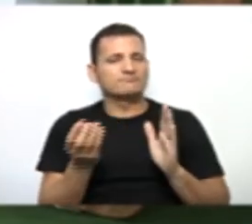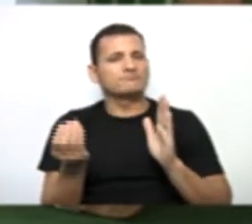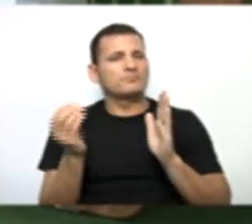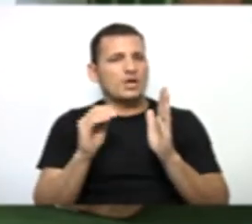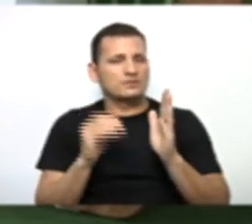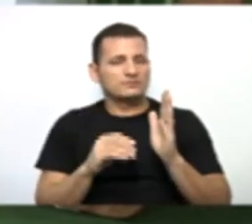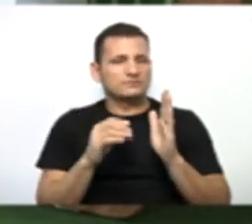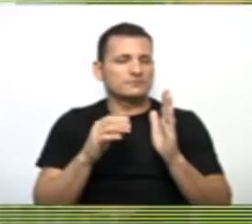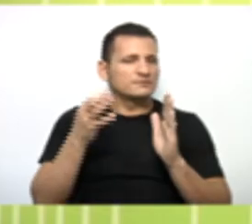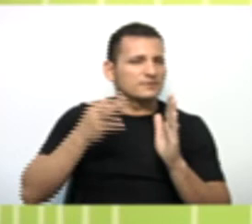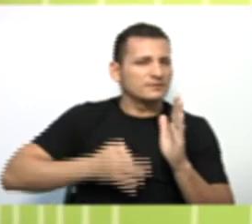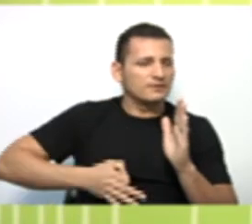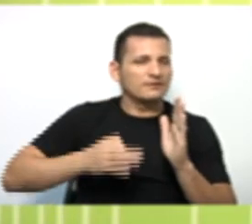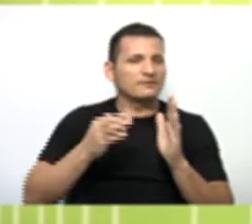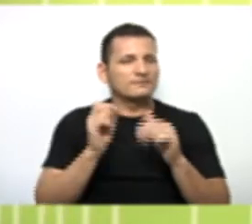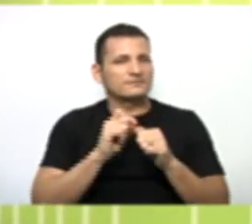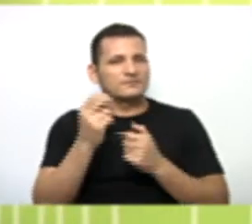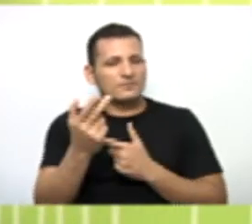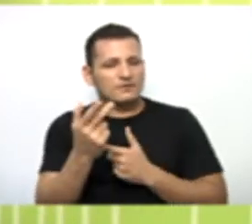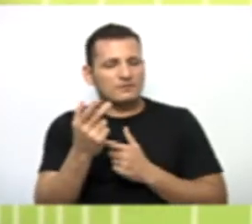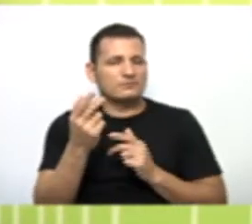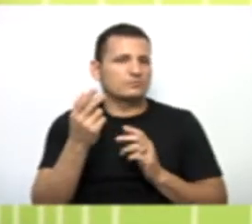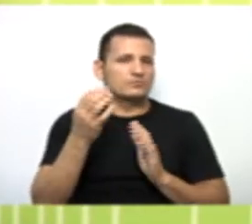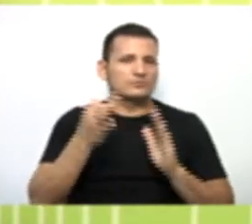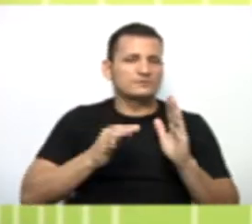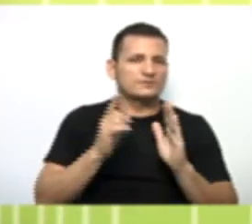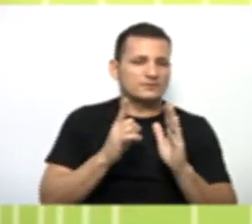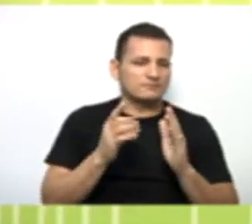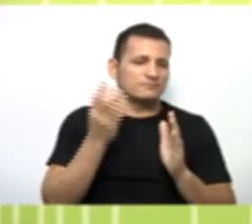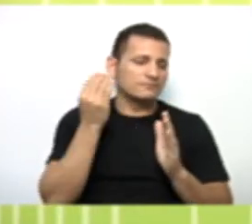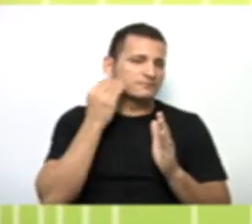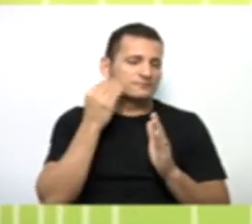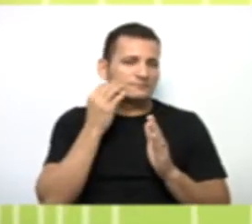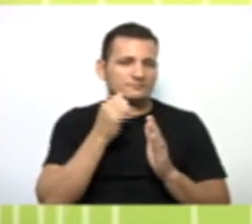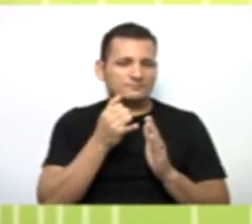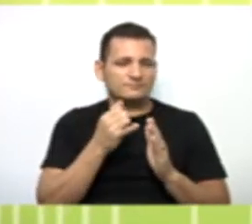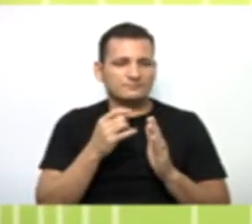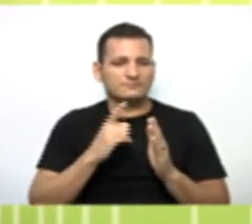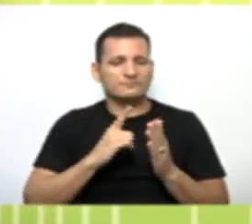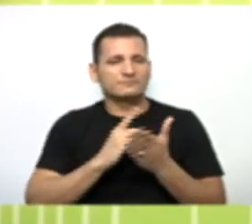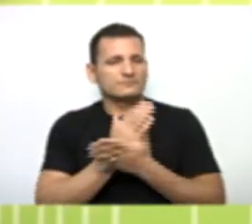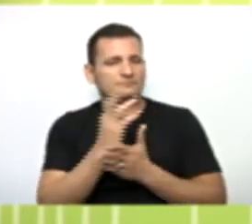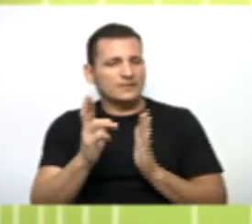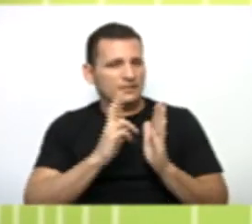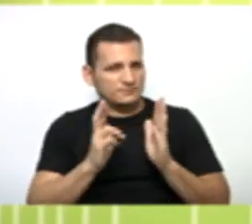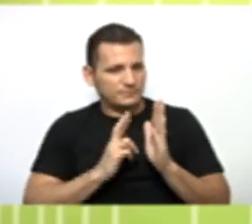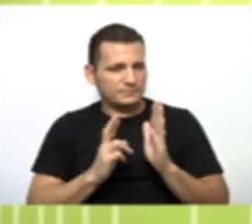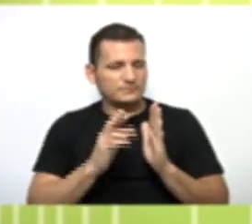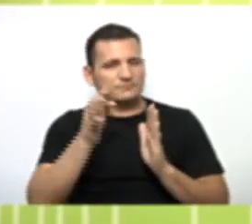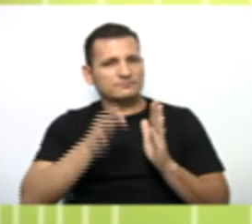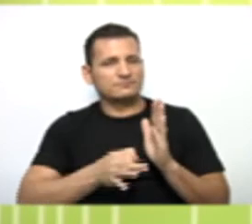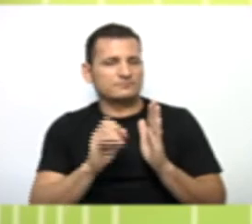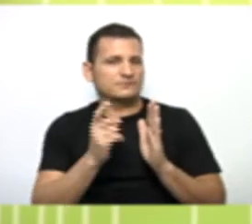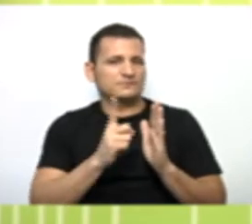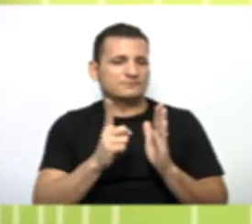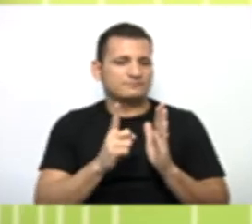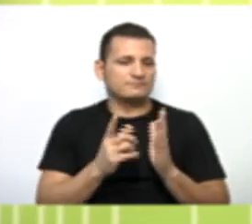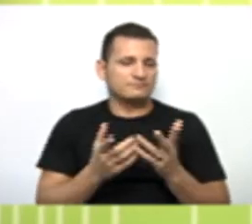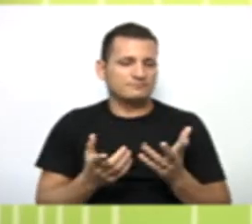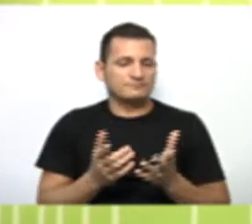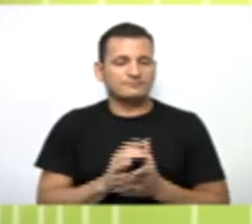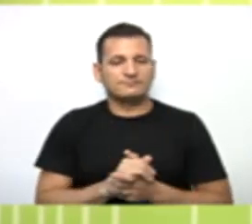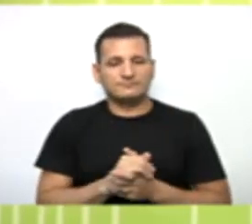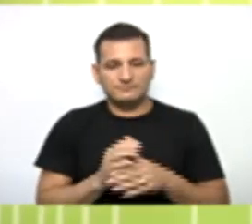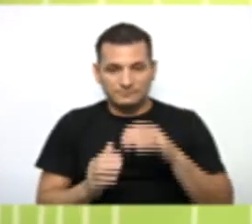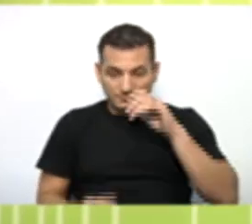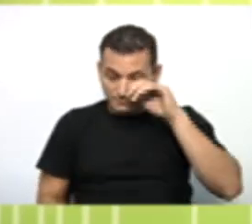fiz igualzinho. Ah, não, eu não acertei, né? Vamos ver se de repente aparece alguns feedbacks aí, se de repente acertaram ou não. Como não deu,